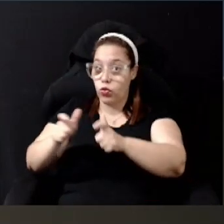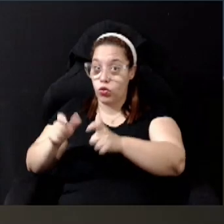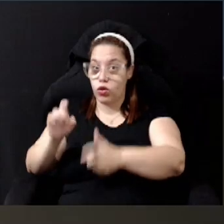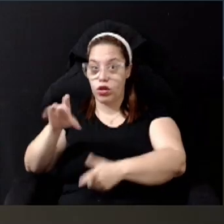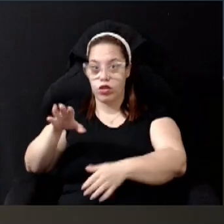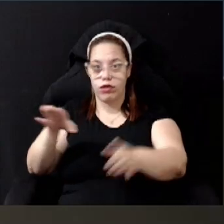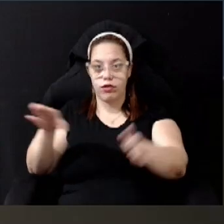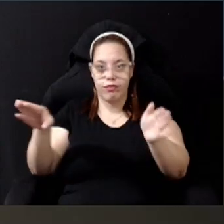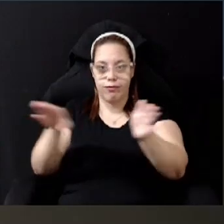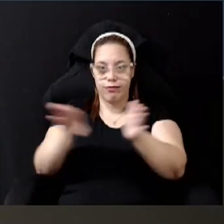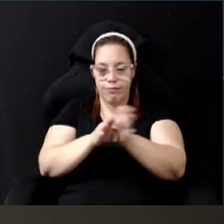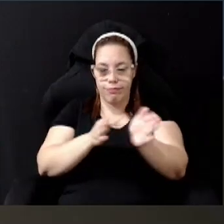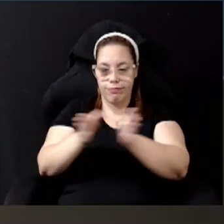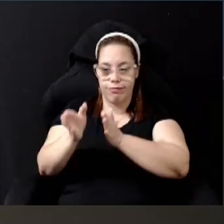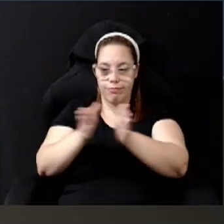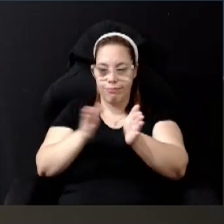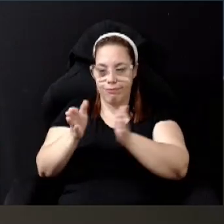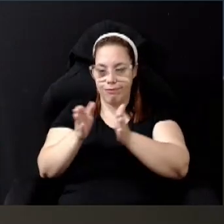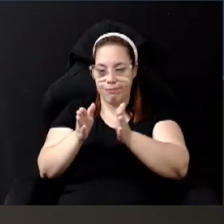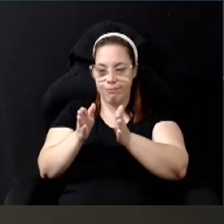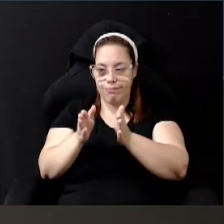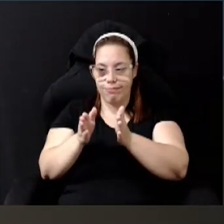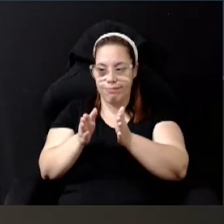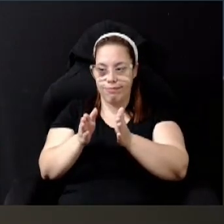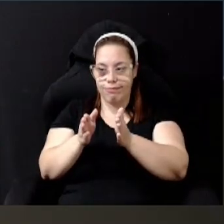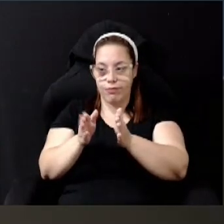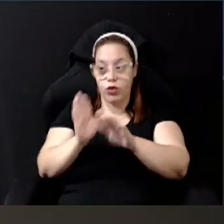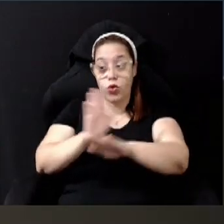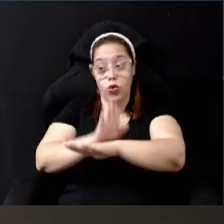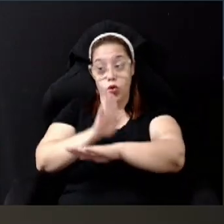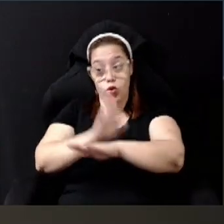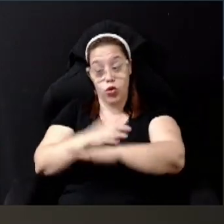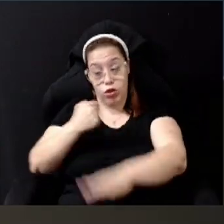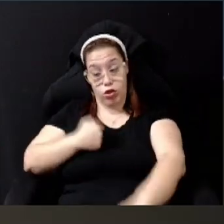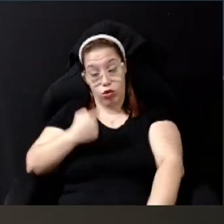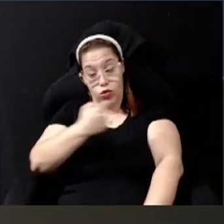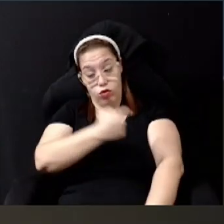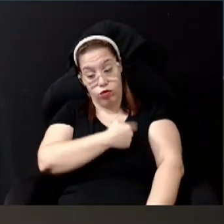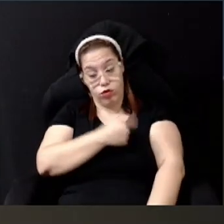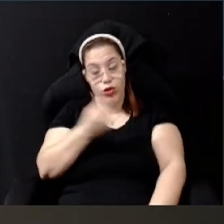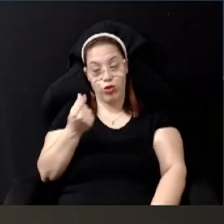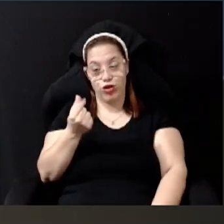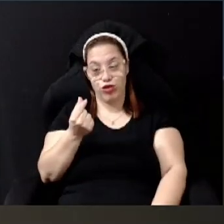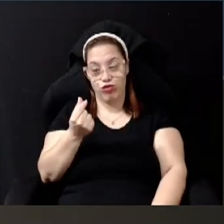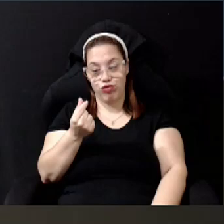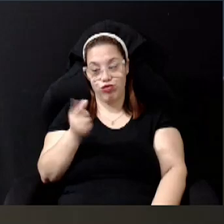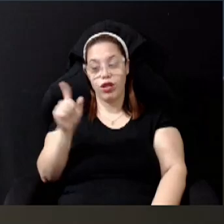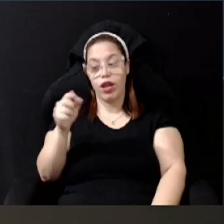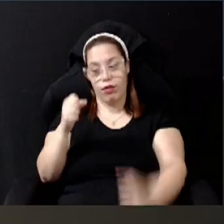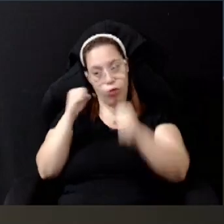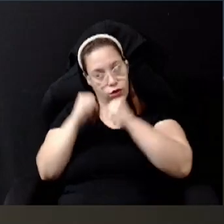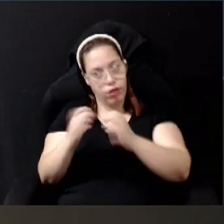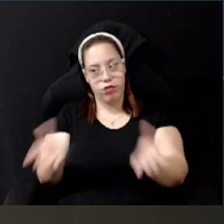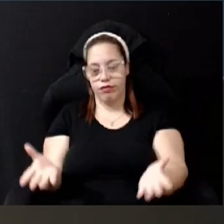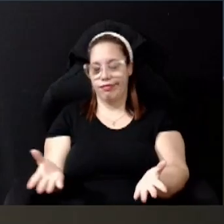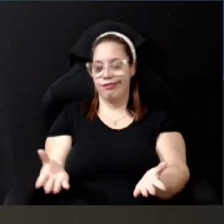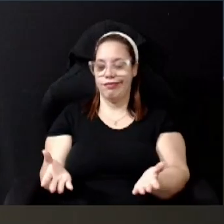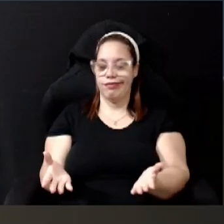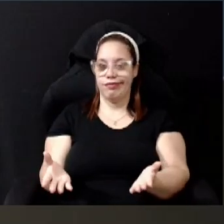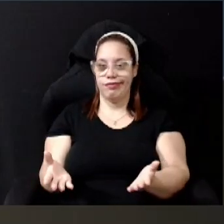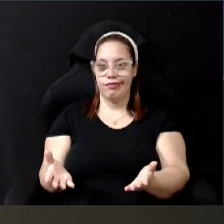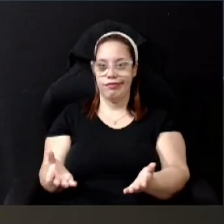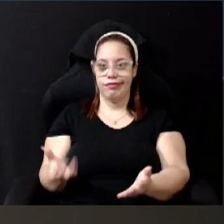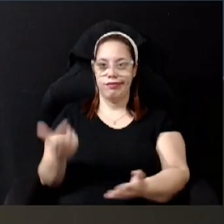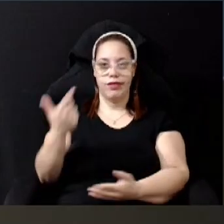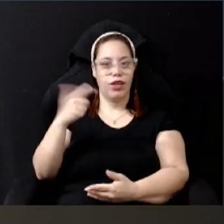acessar e ajudar os nossos com dinheiro, porque dinheiro é poder. Não tem outra